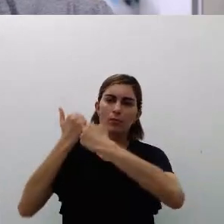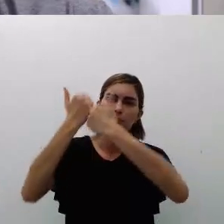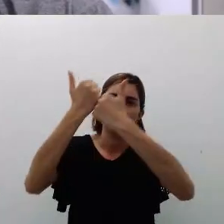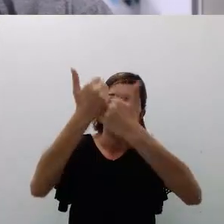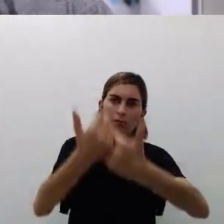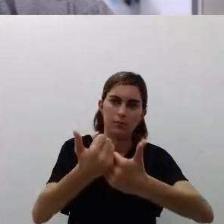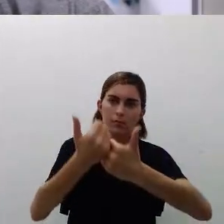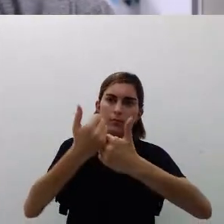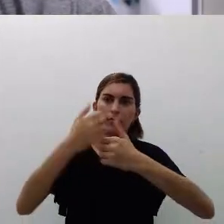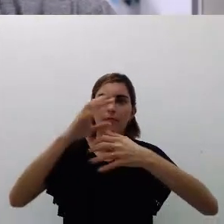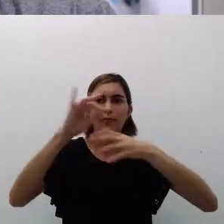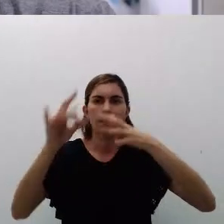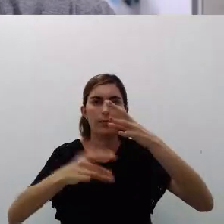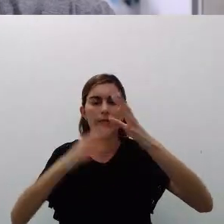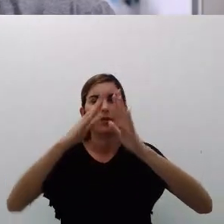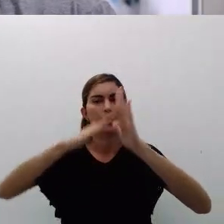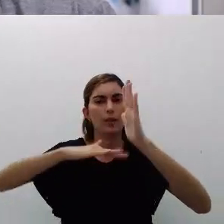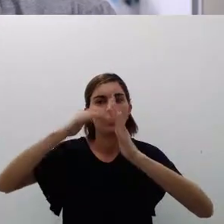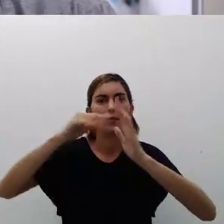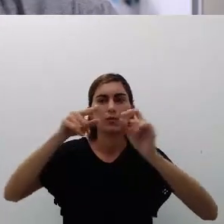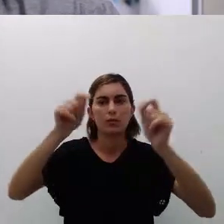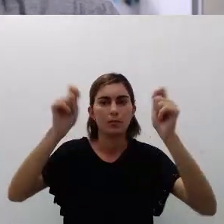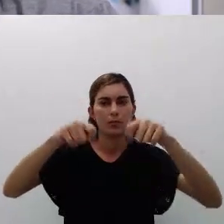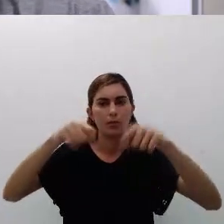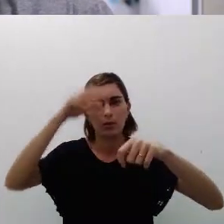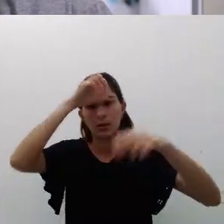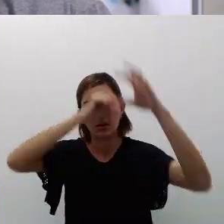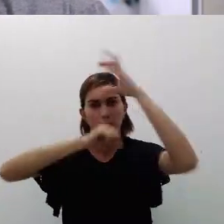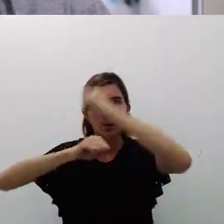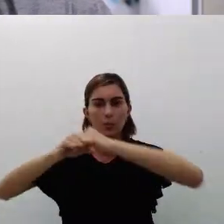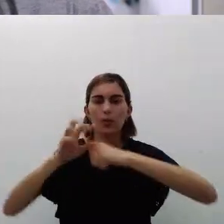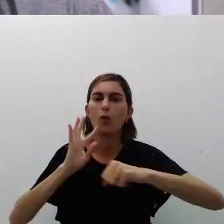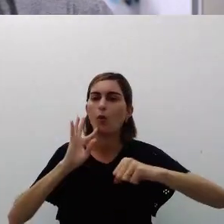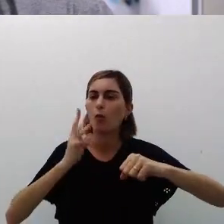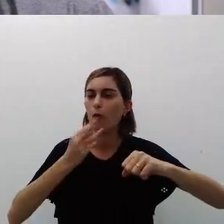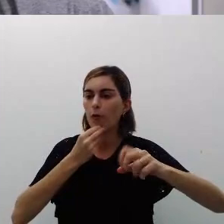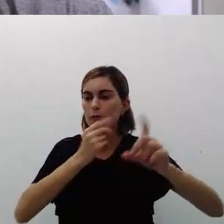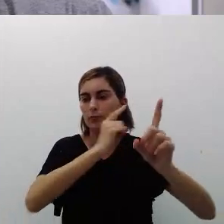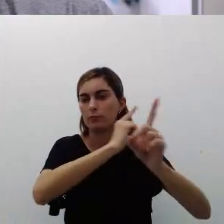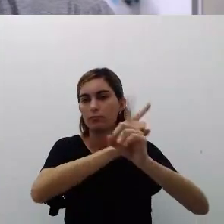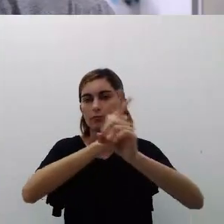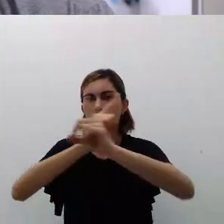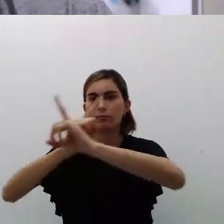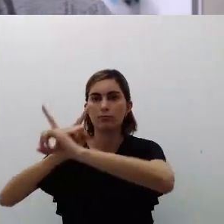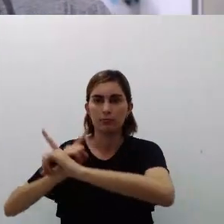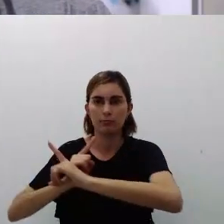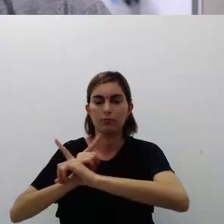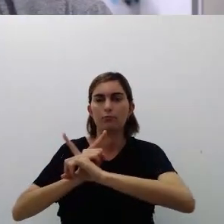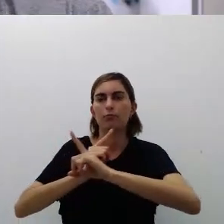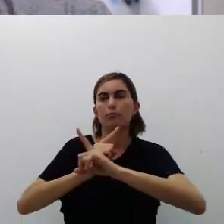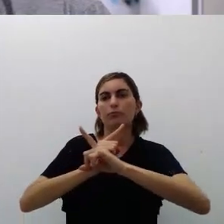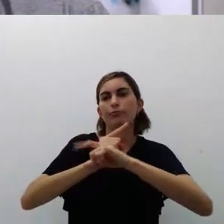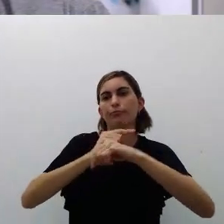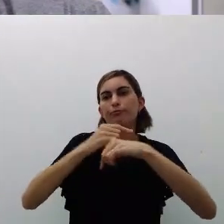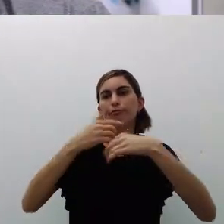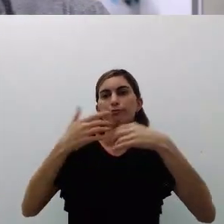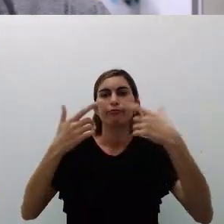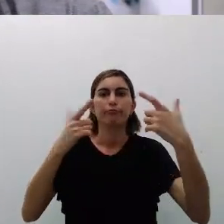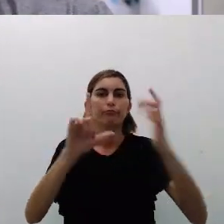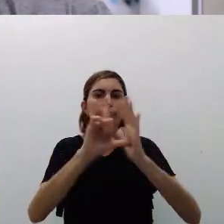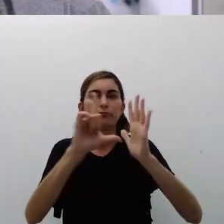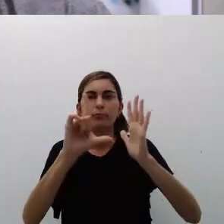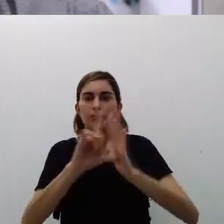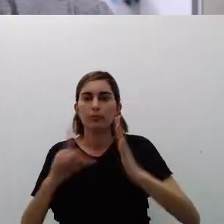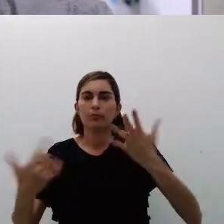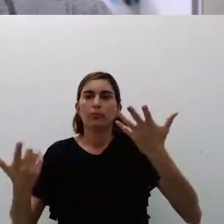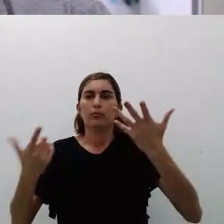poder aprender a reconhecê-la numa loja a textura do mármore, os